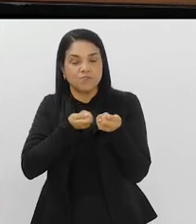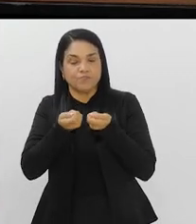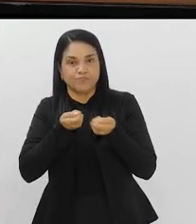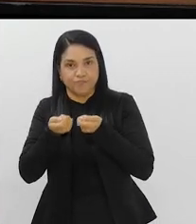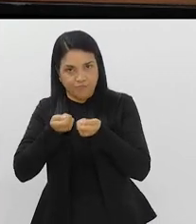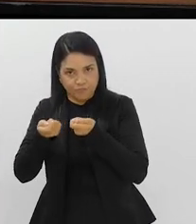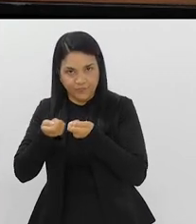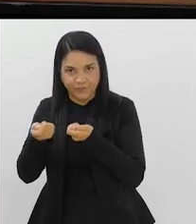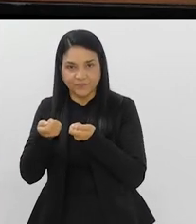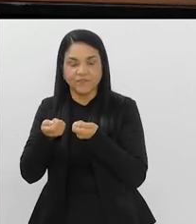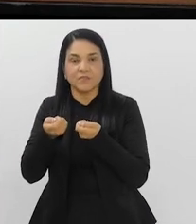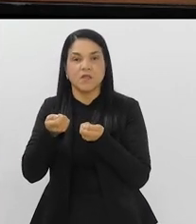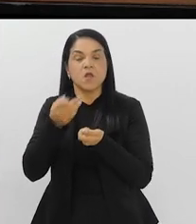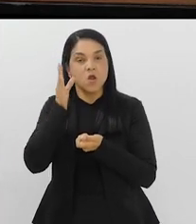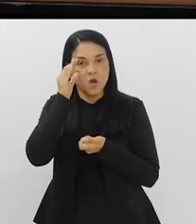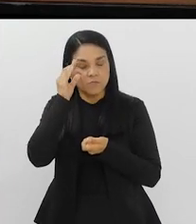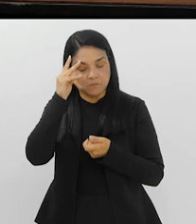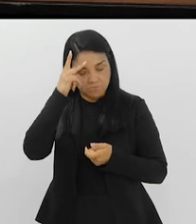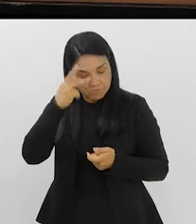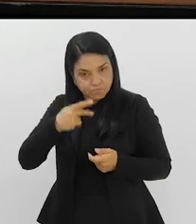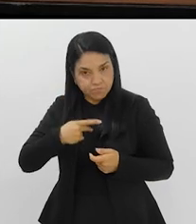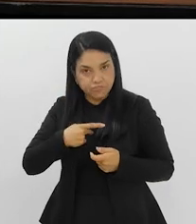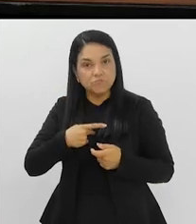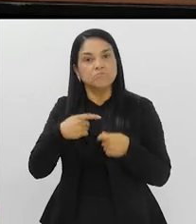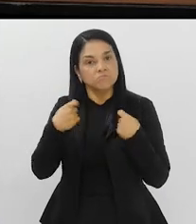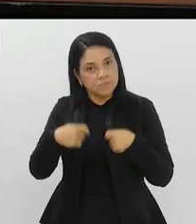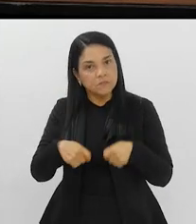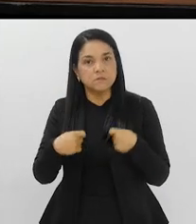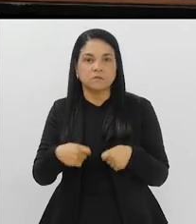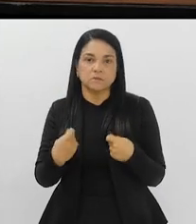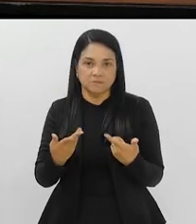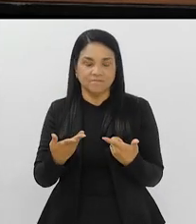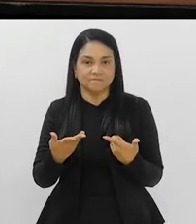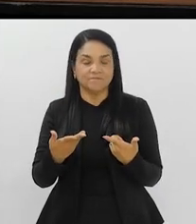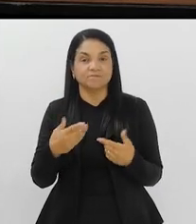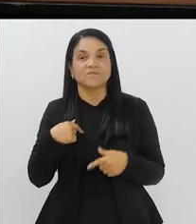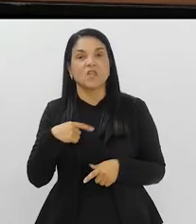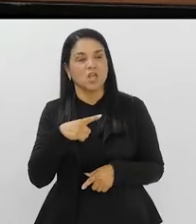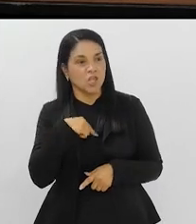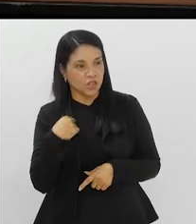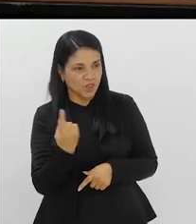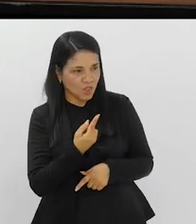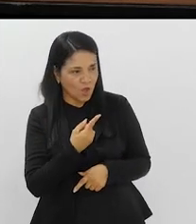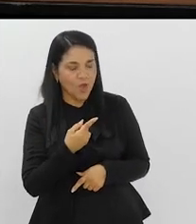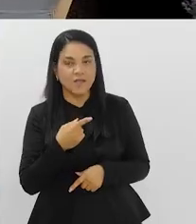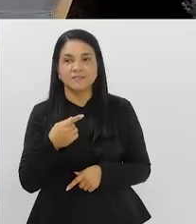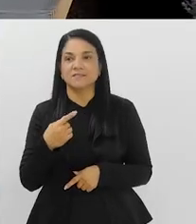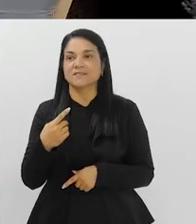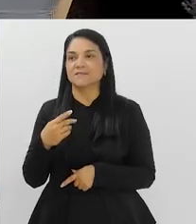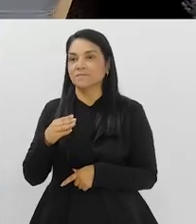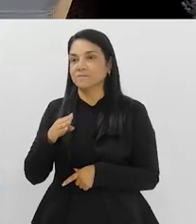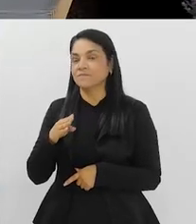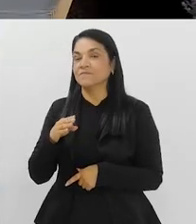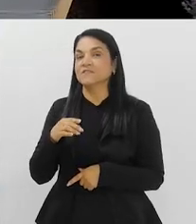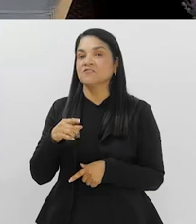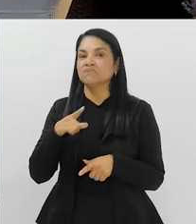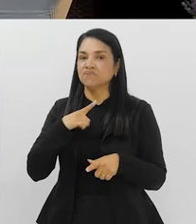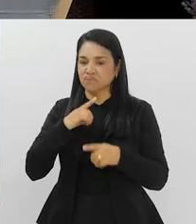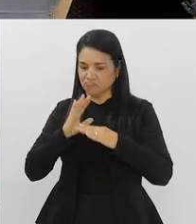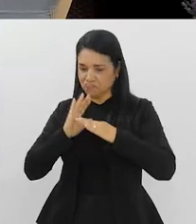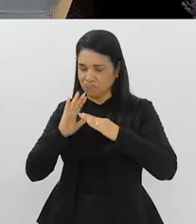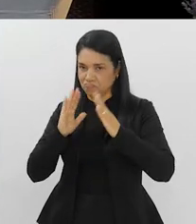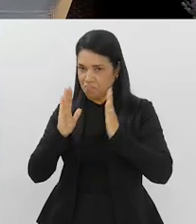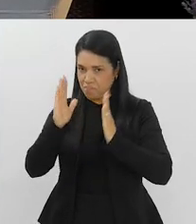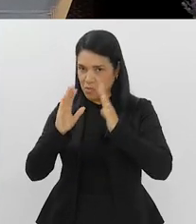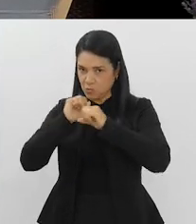mecanismo de autorregulação e de observação pessoal que todo mundo vai ter que ter um pouquinho, né? Nós tivemos aí, o Beatriz e o Dr. Leonardo,